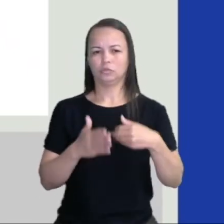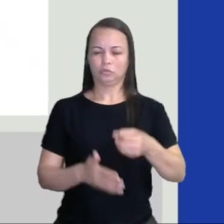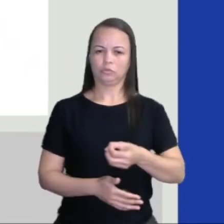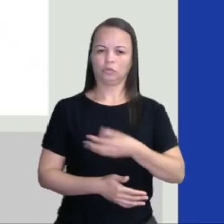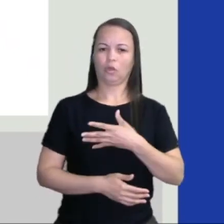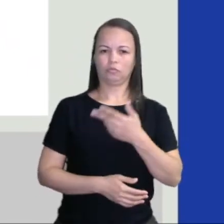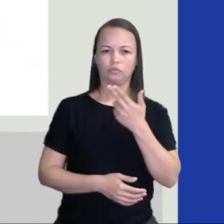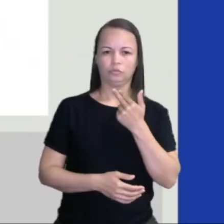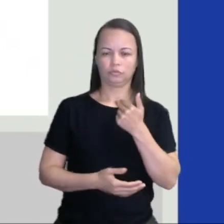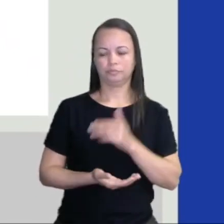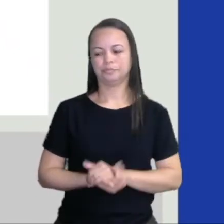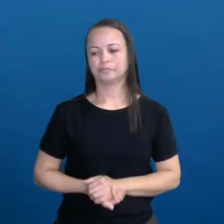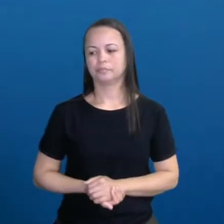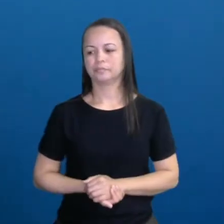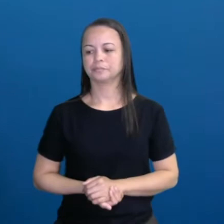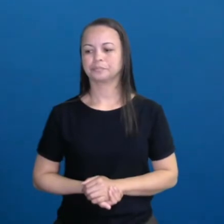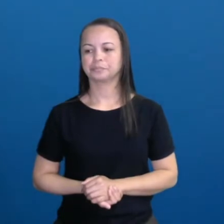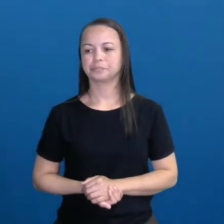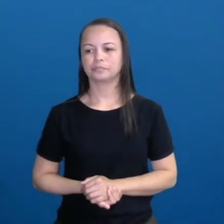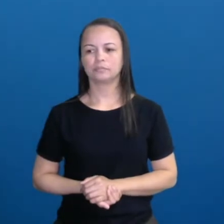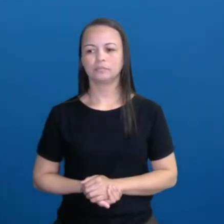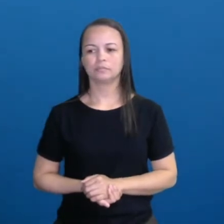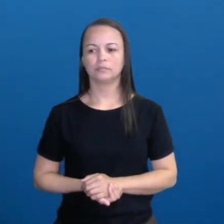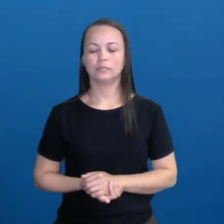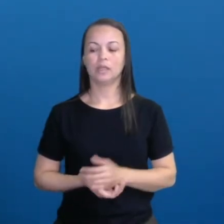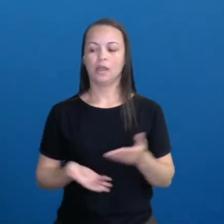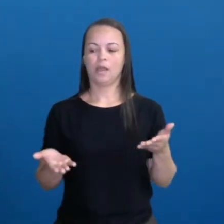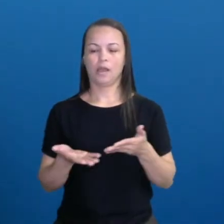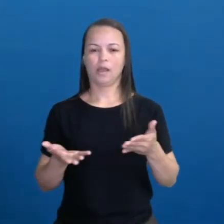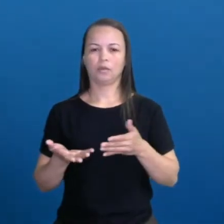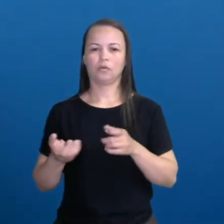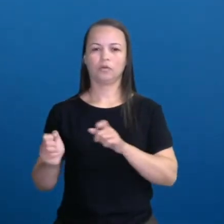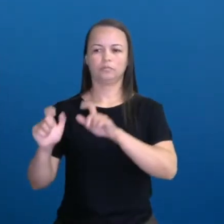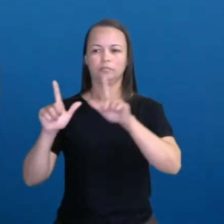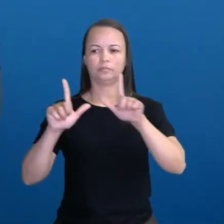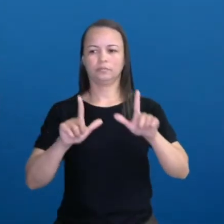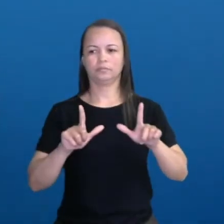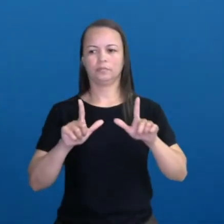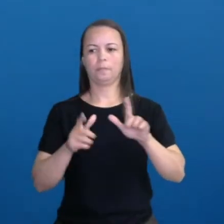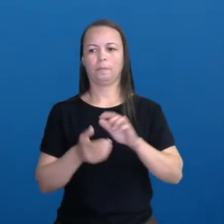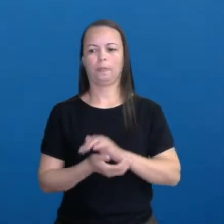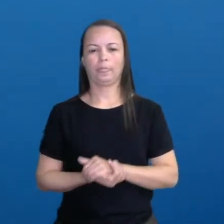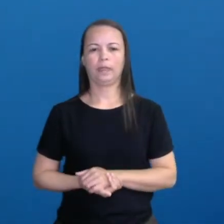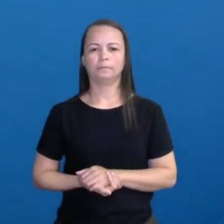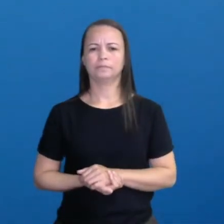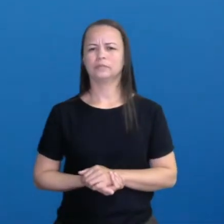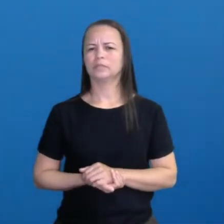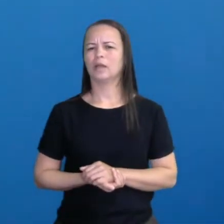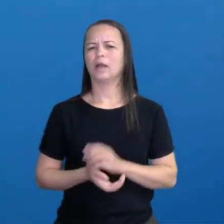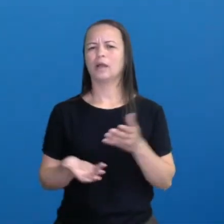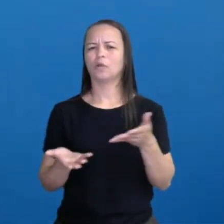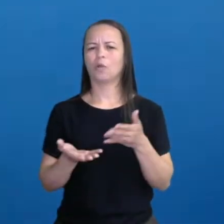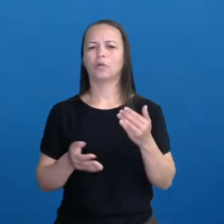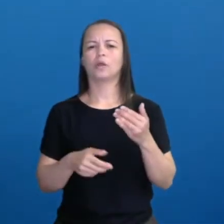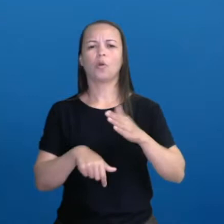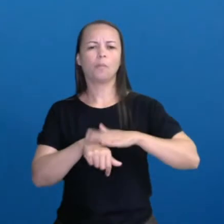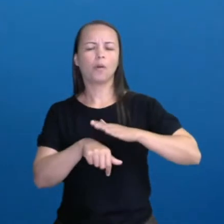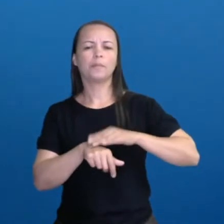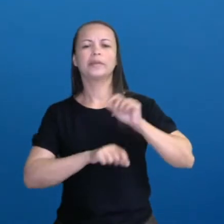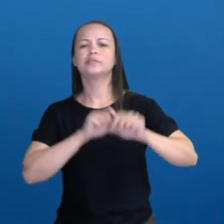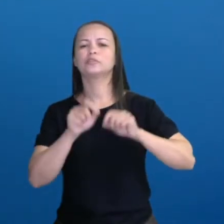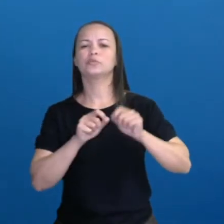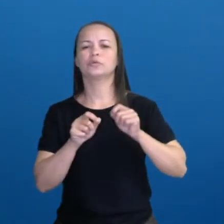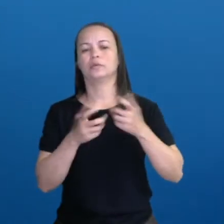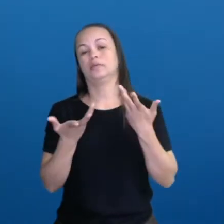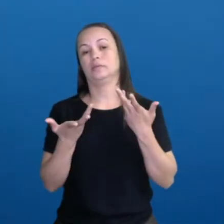nutrientes. Volta aqui comigo, por favor, produção, e vamos agora para o nosso próximo slide, que a gente agora vai chegar naquele momento que é importantíssimo, que é